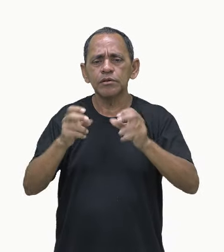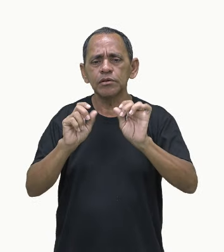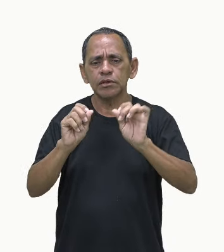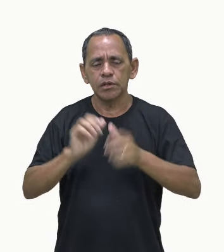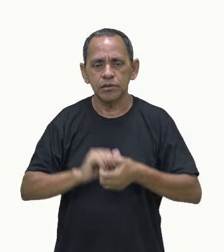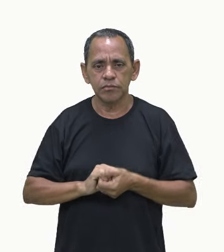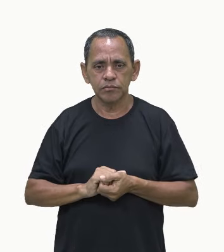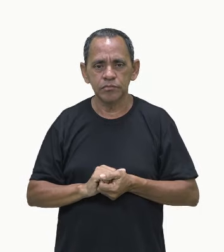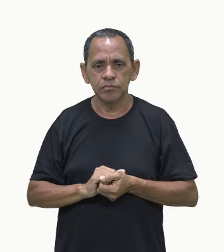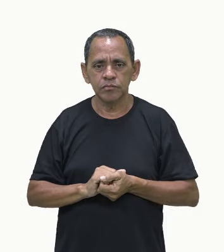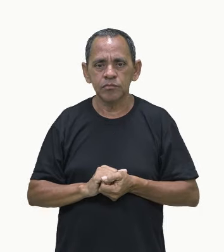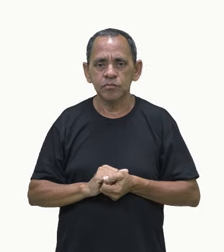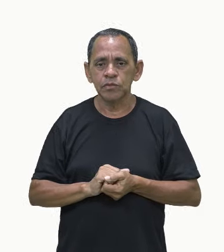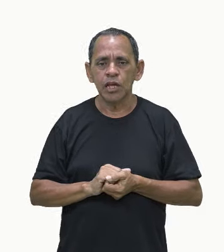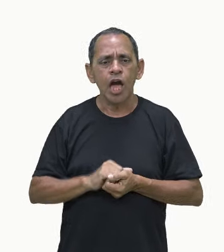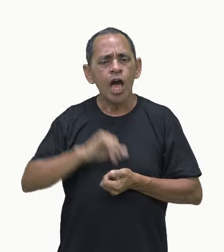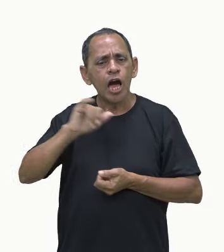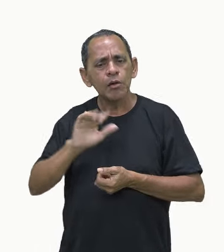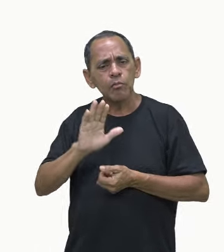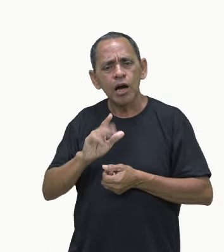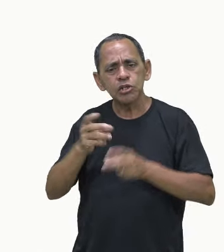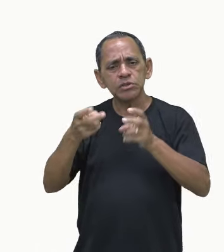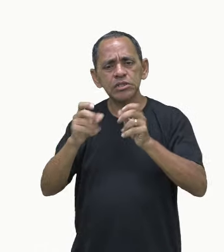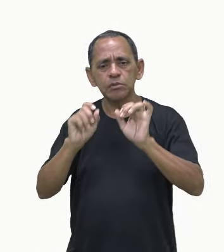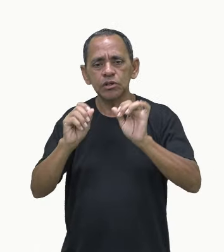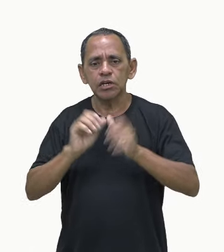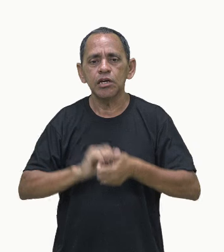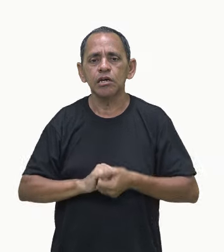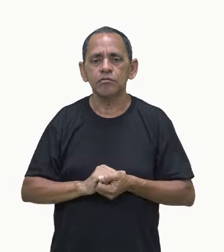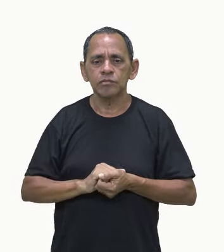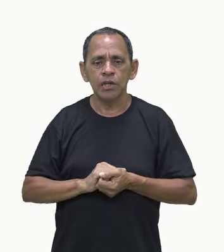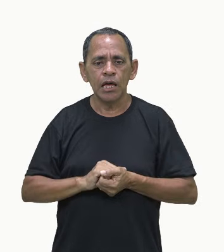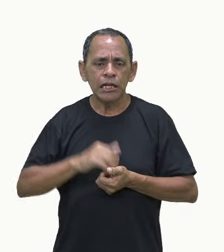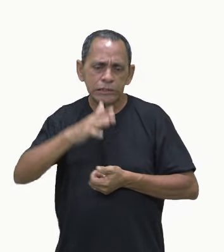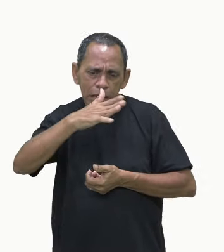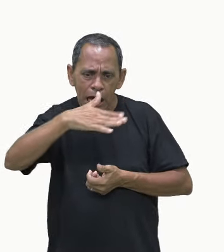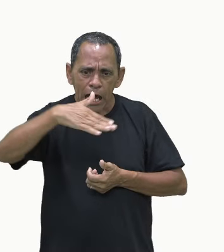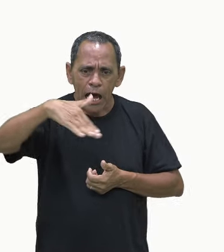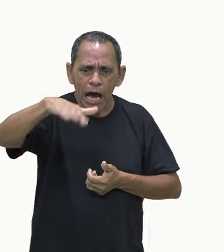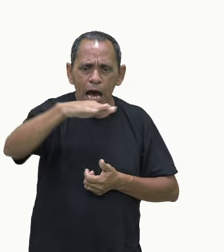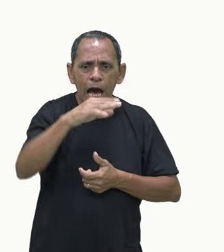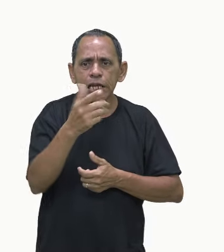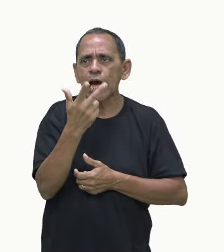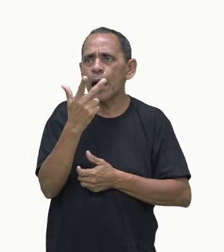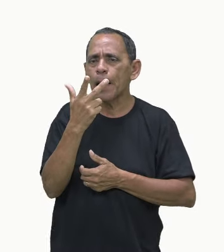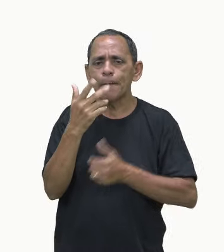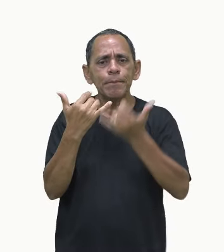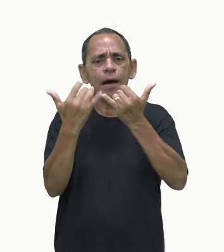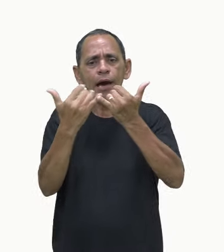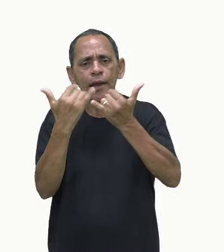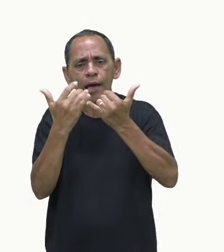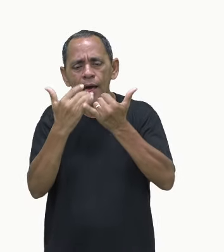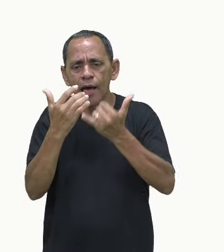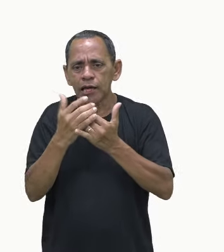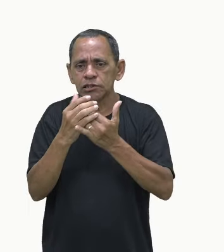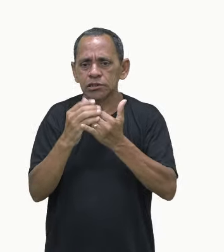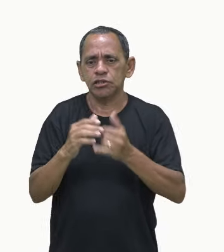nós olhamos ali do espaço, e que nós vemos aquela